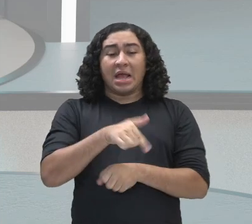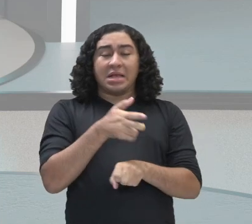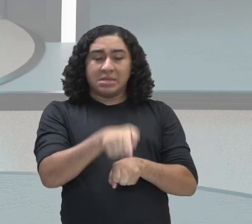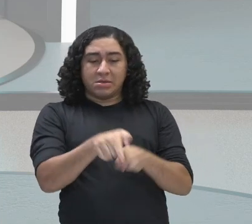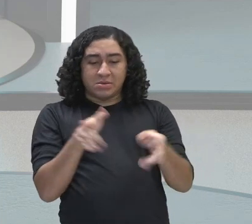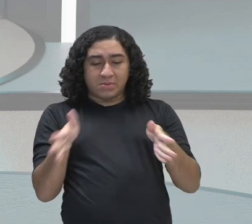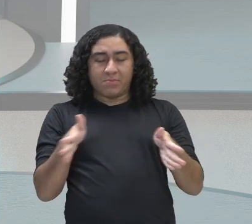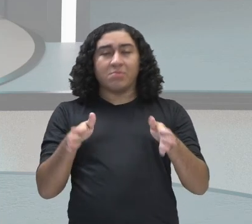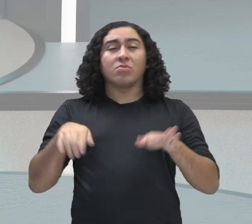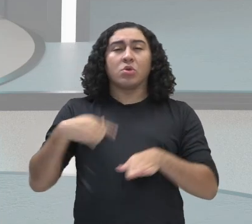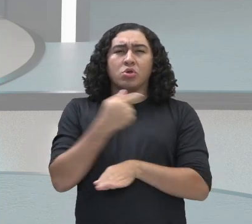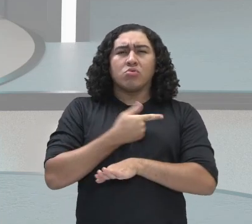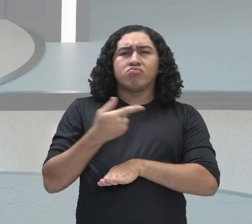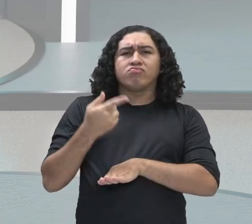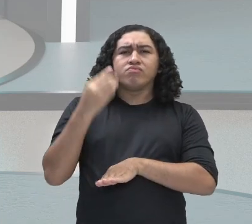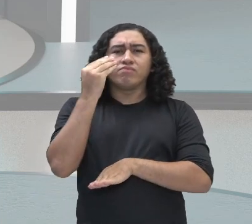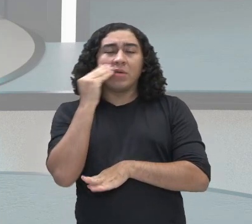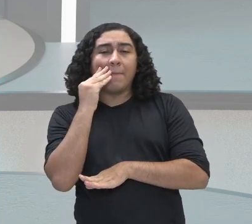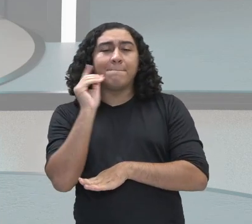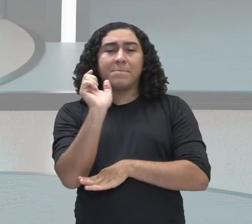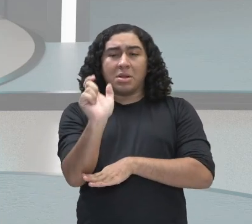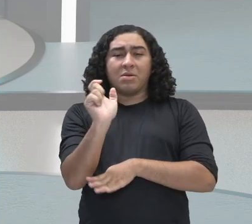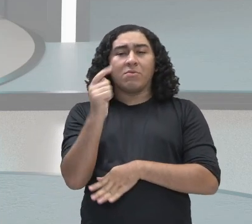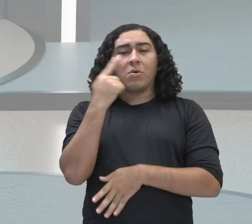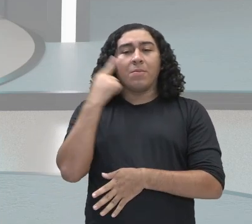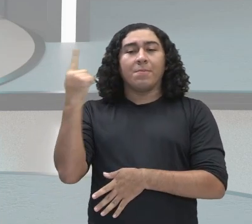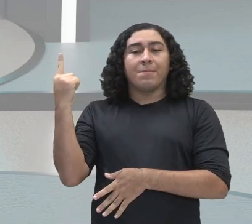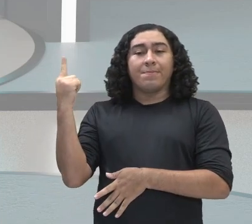ver muitas palavras como essa aqui,